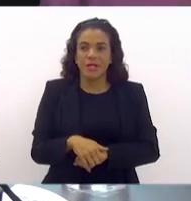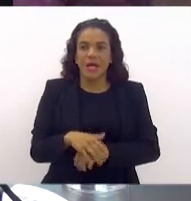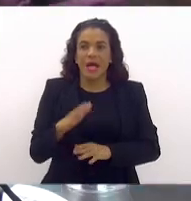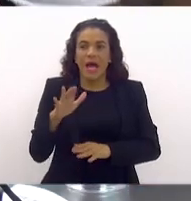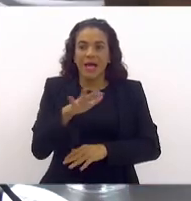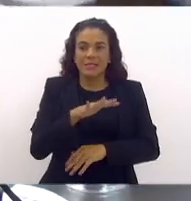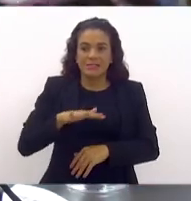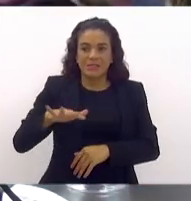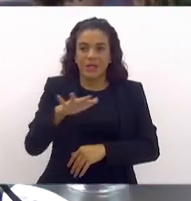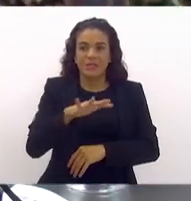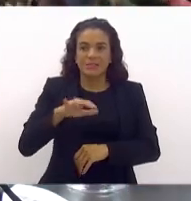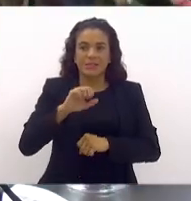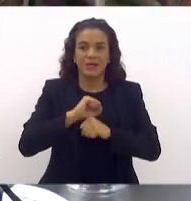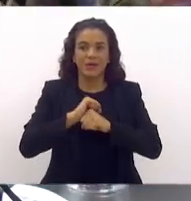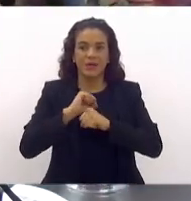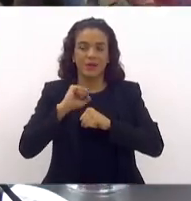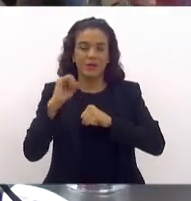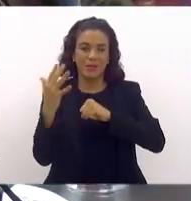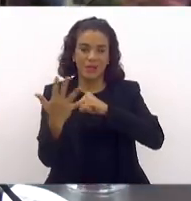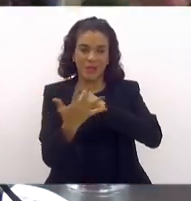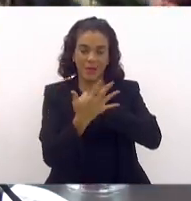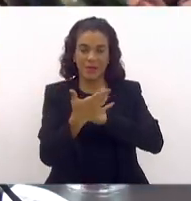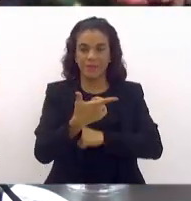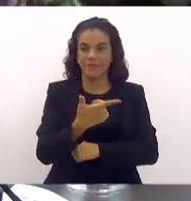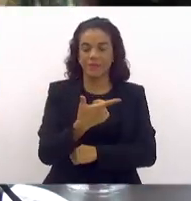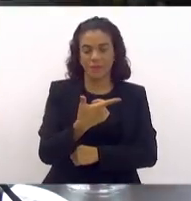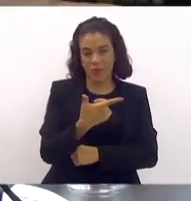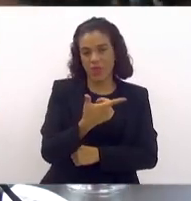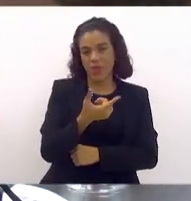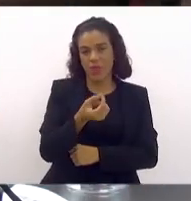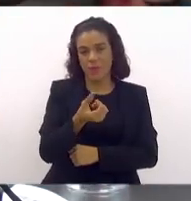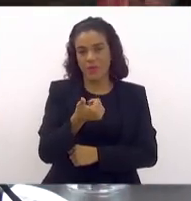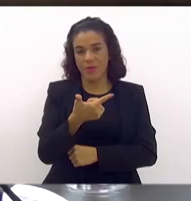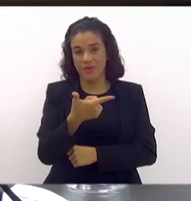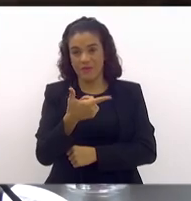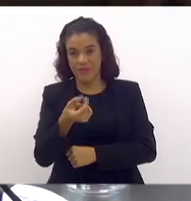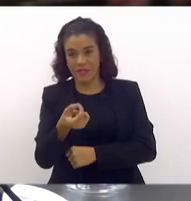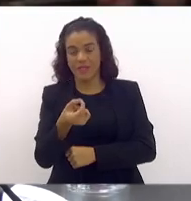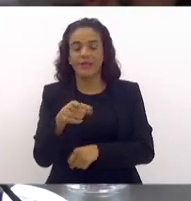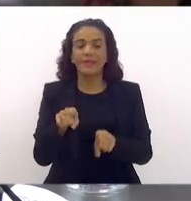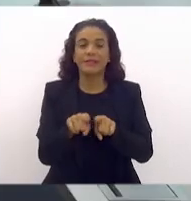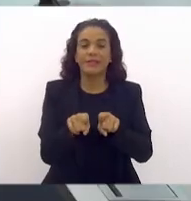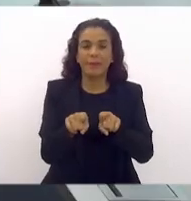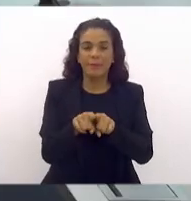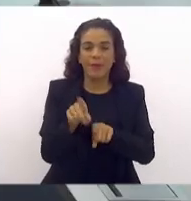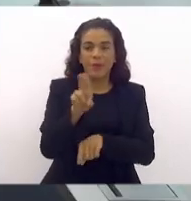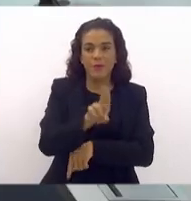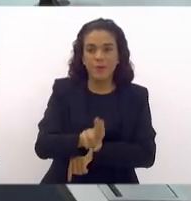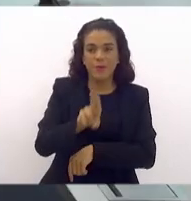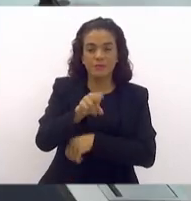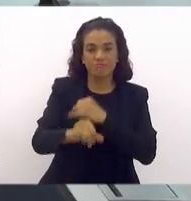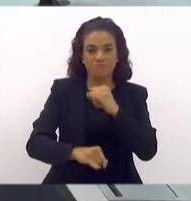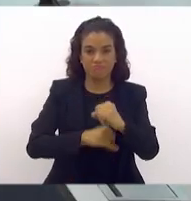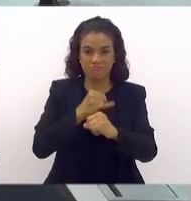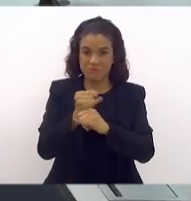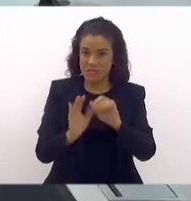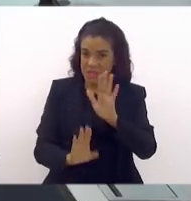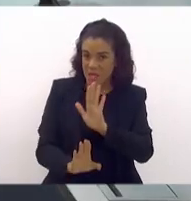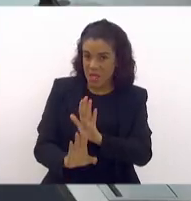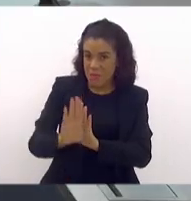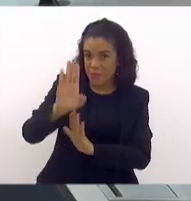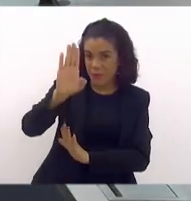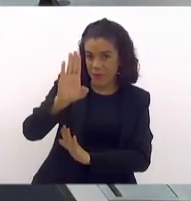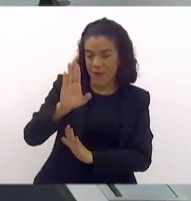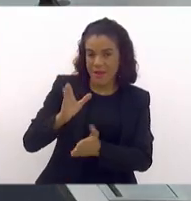da Covid-19 e o aumento do uso da internet, né, se potencializou